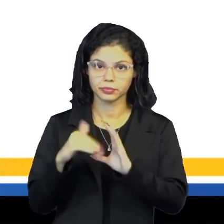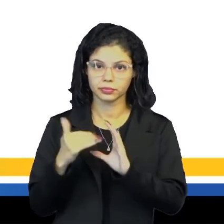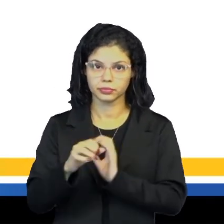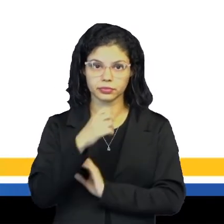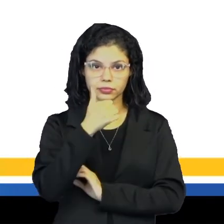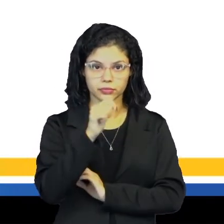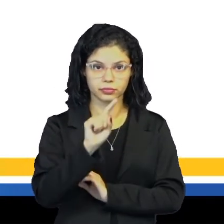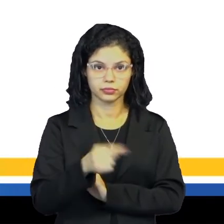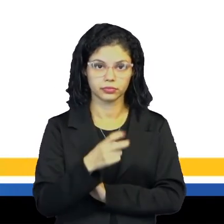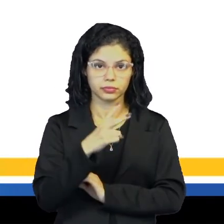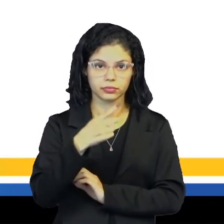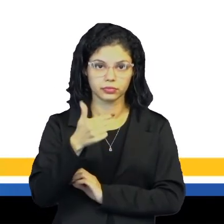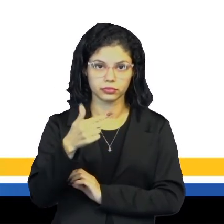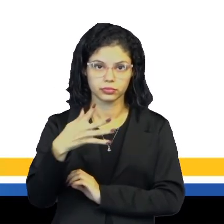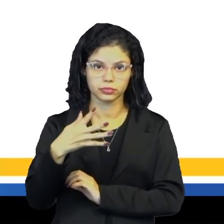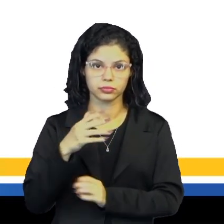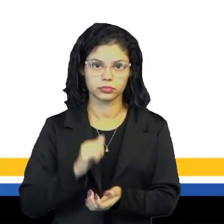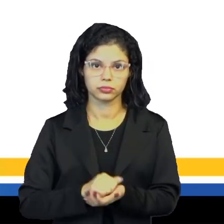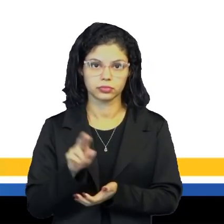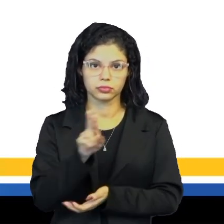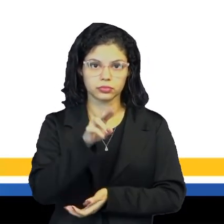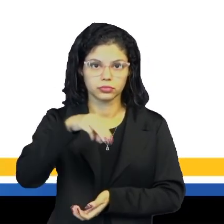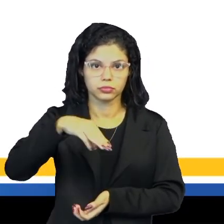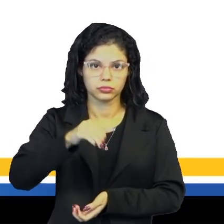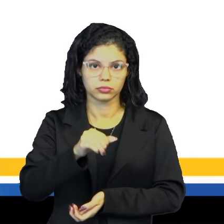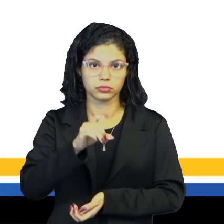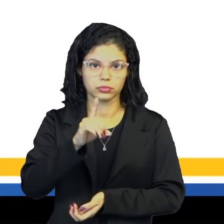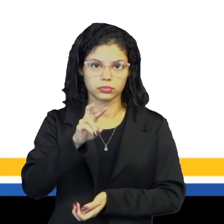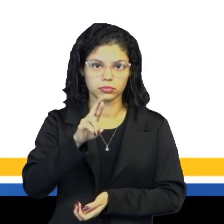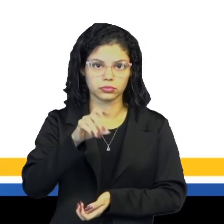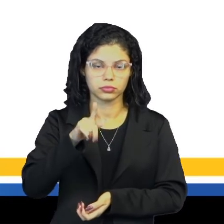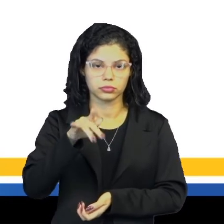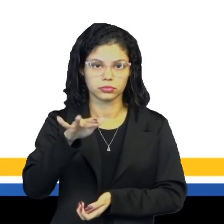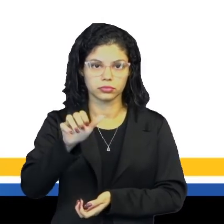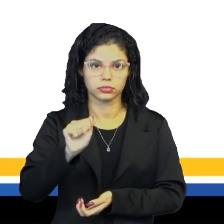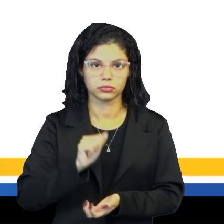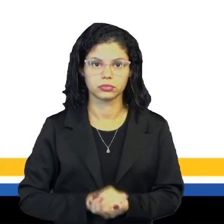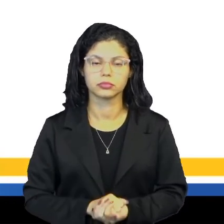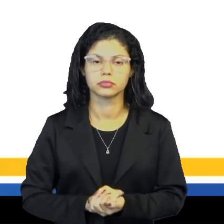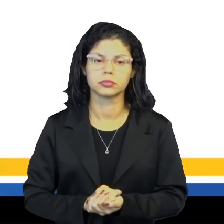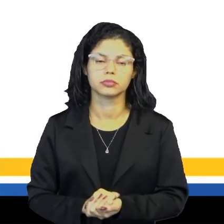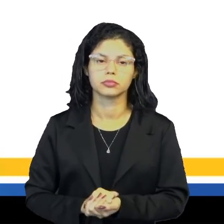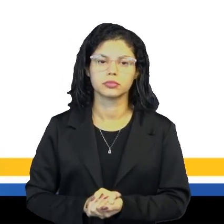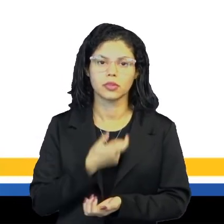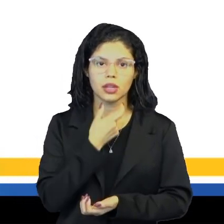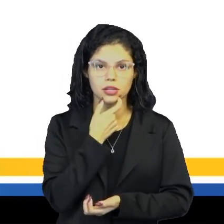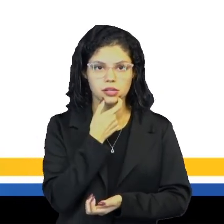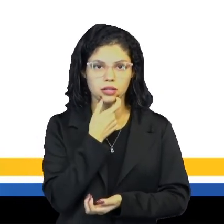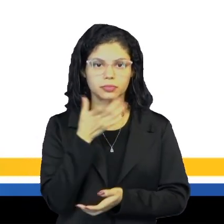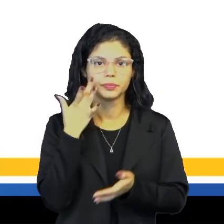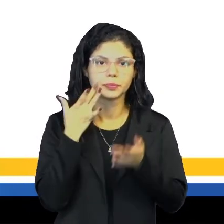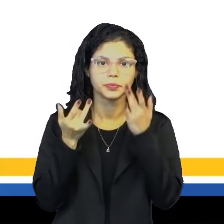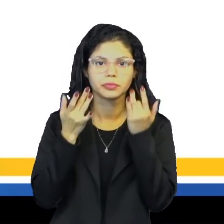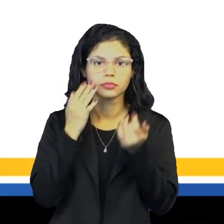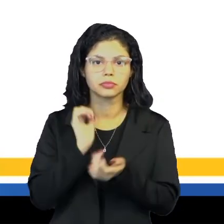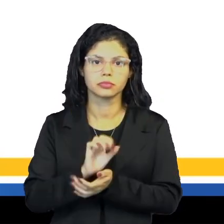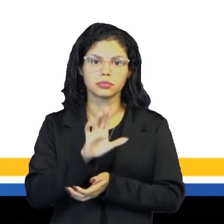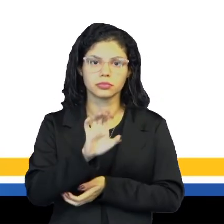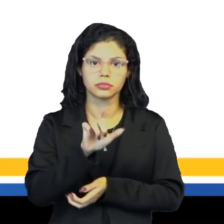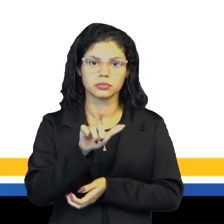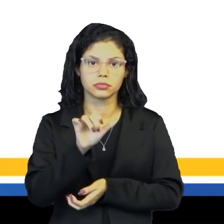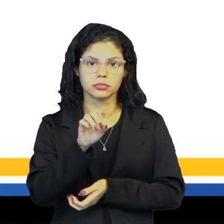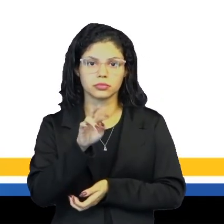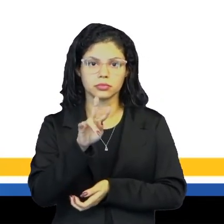em 1524. Tá? O nome da obra era Mandrágora. Na Inglaterra, o